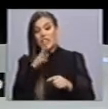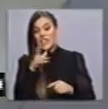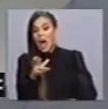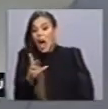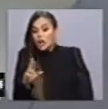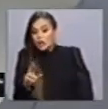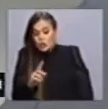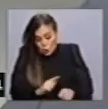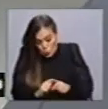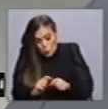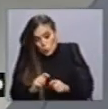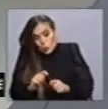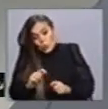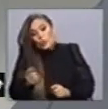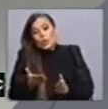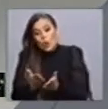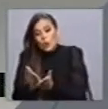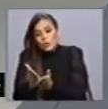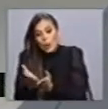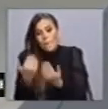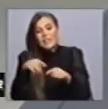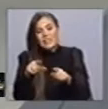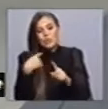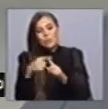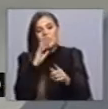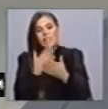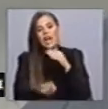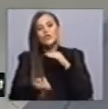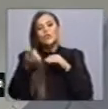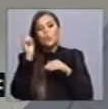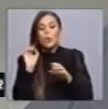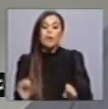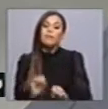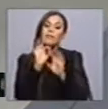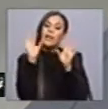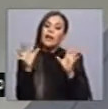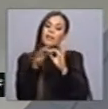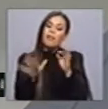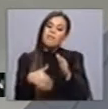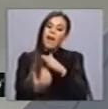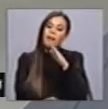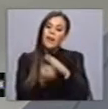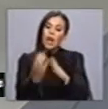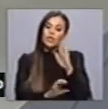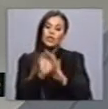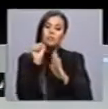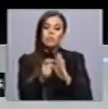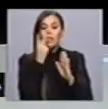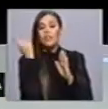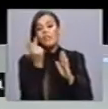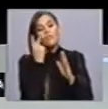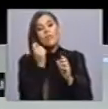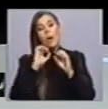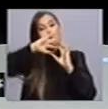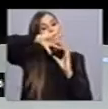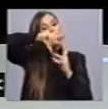se prolonga mais no tempo, e isso pode não ser vantajoso, obviamente, para criar condições de vida em planetas